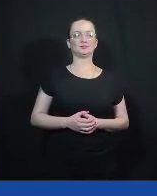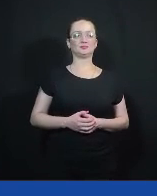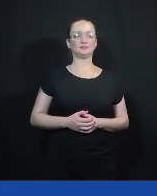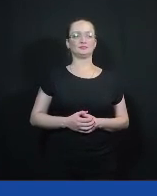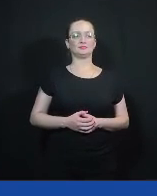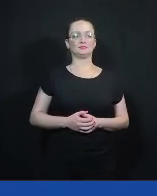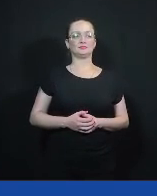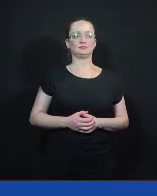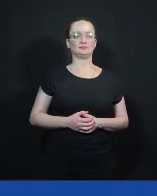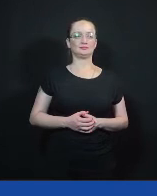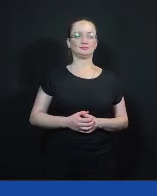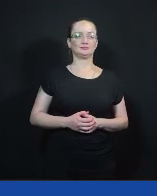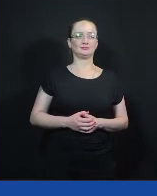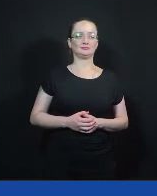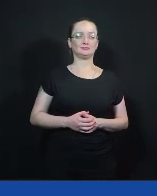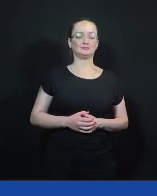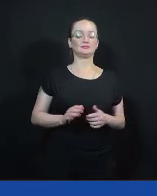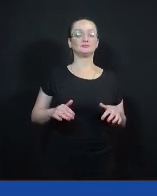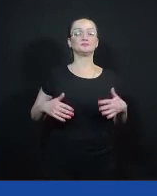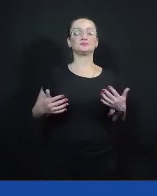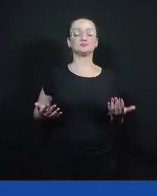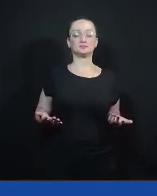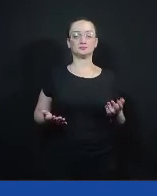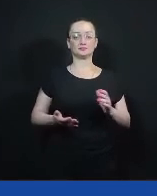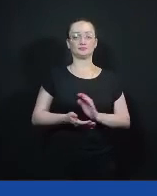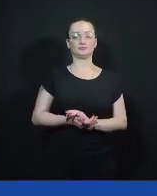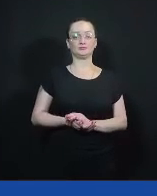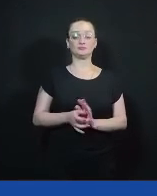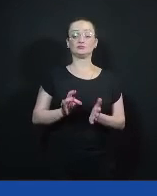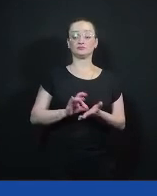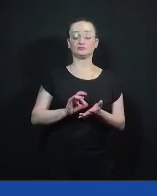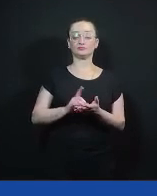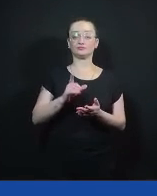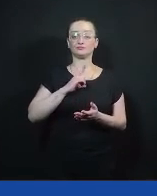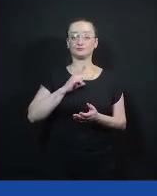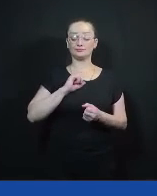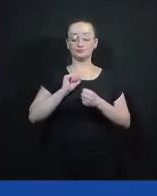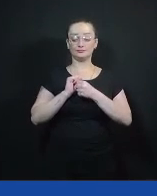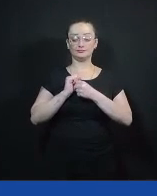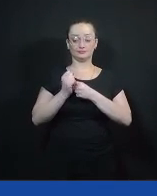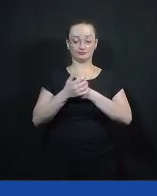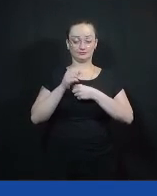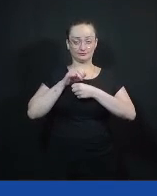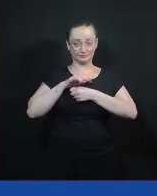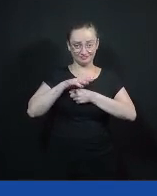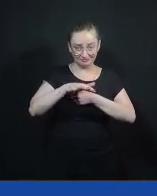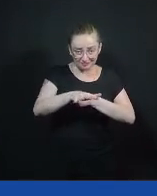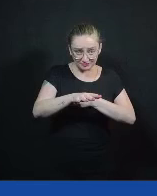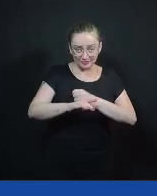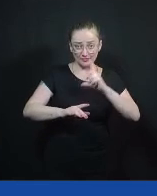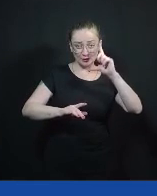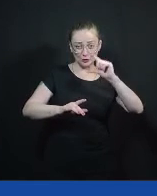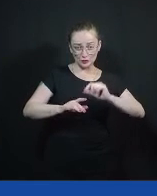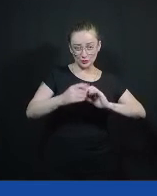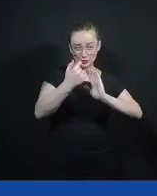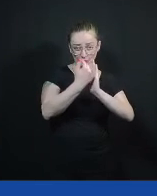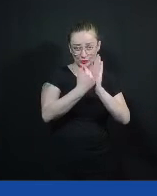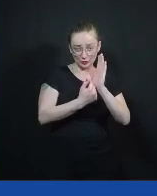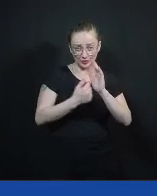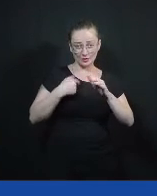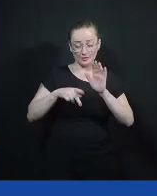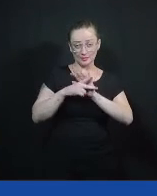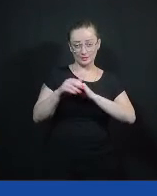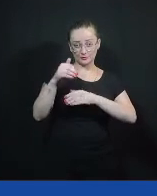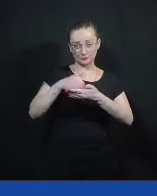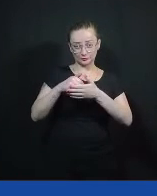dessa candidatura, dessa pessoa. Então, o fato de termos uma pandemia com reduzida agenda dos